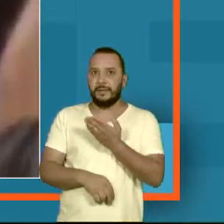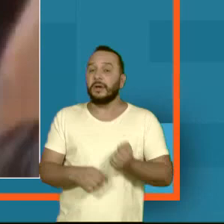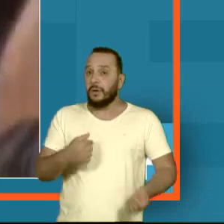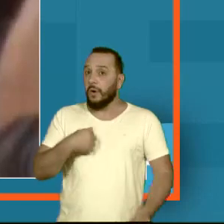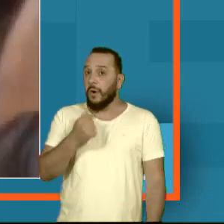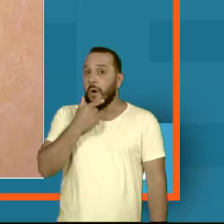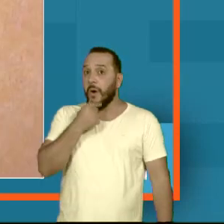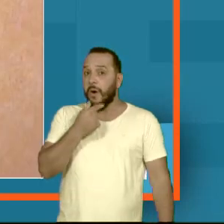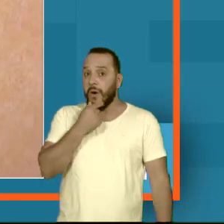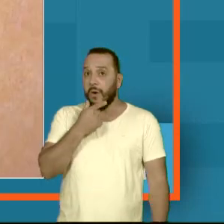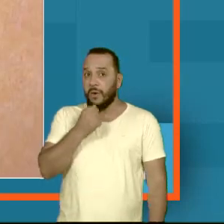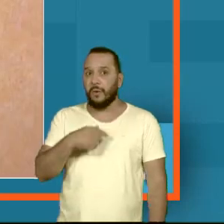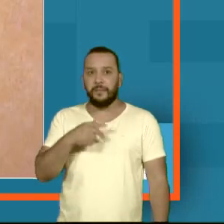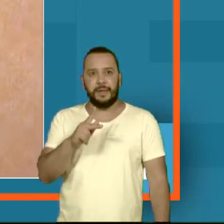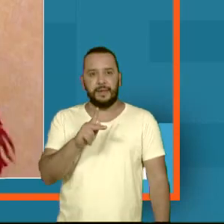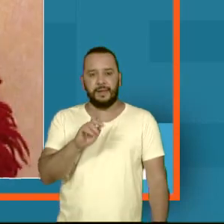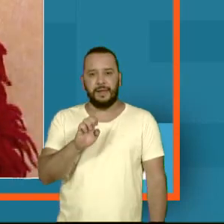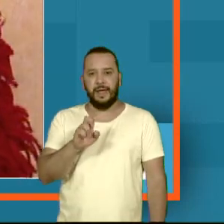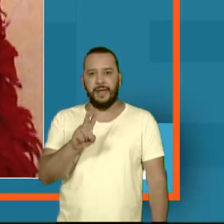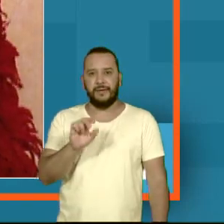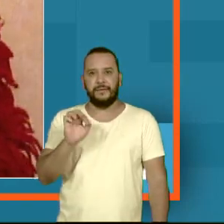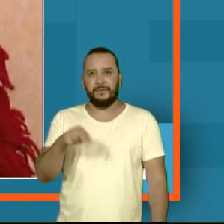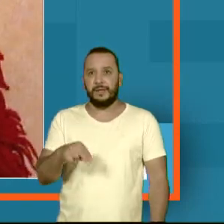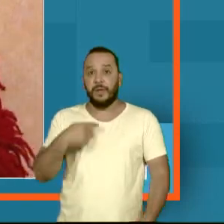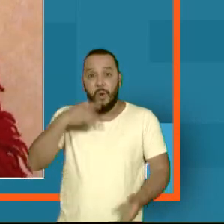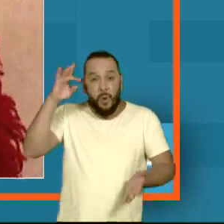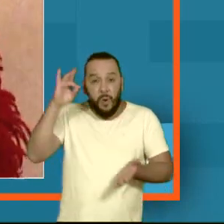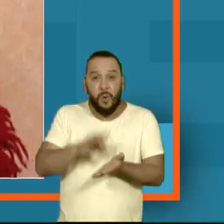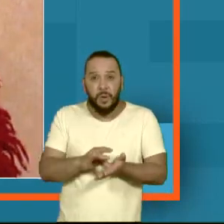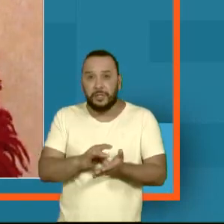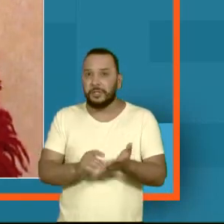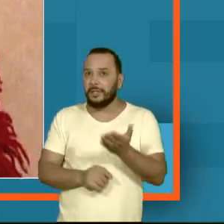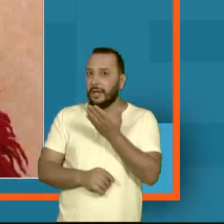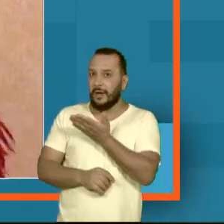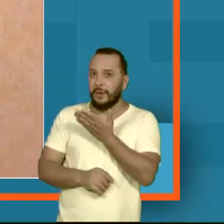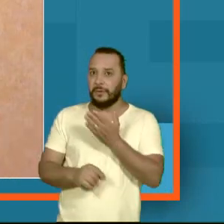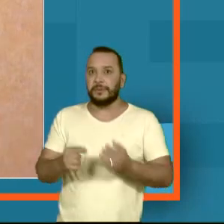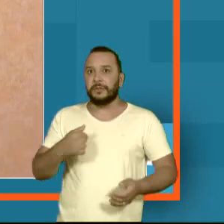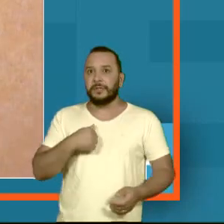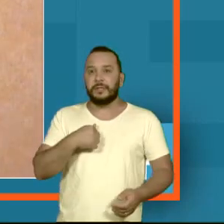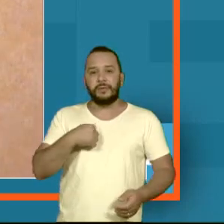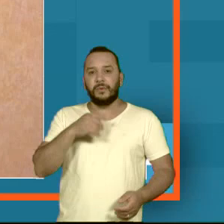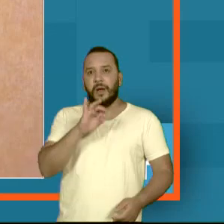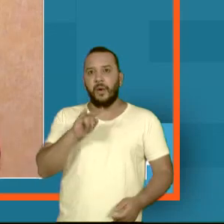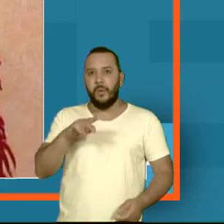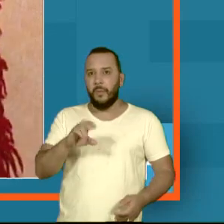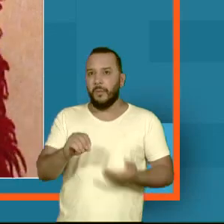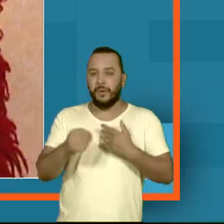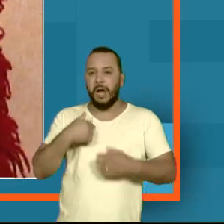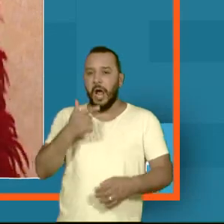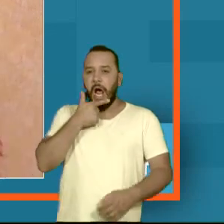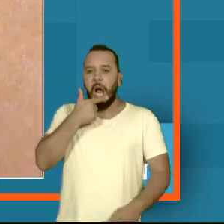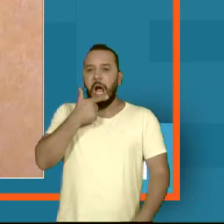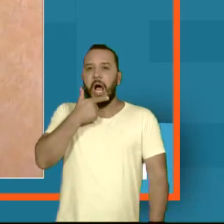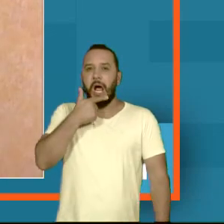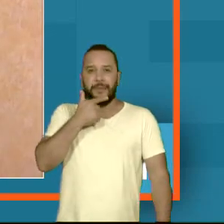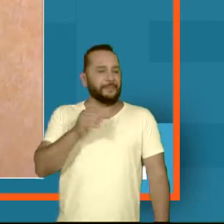situar vocês, o manipulador original do Elmo, com aquela risada do Elmo, fantástica,